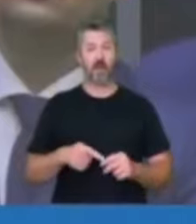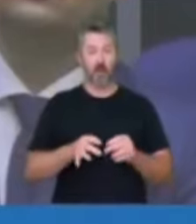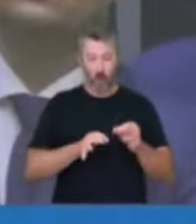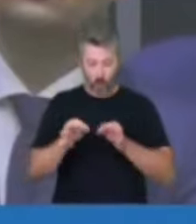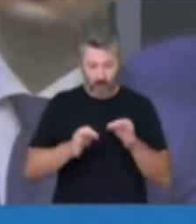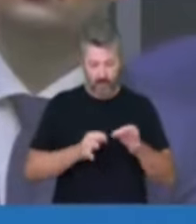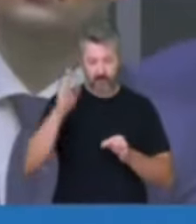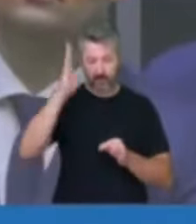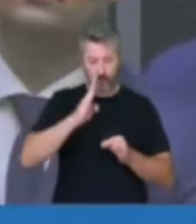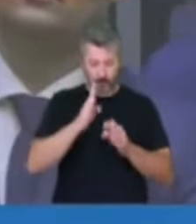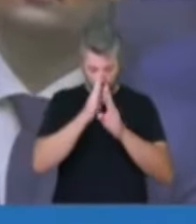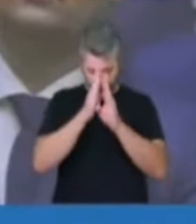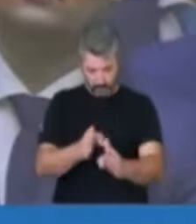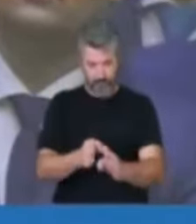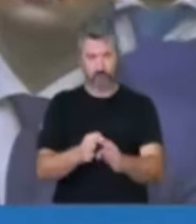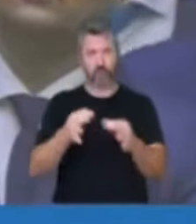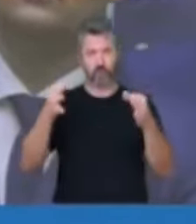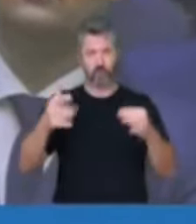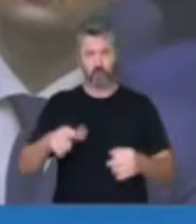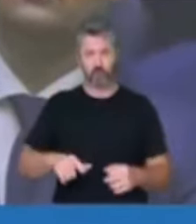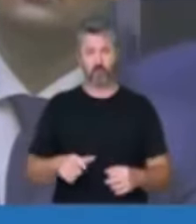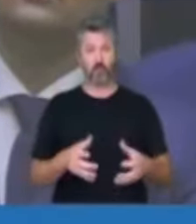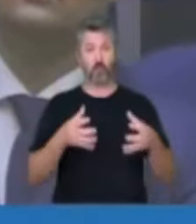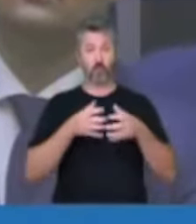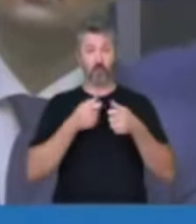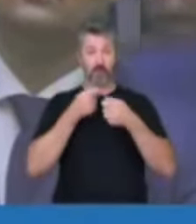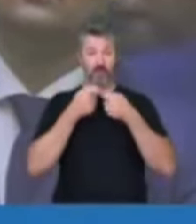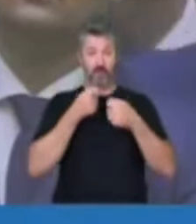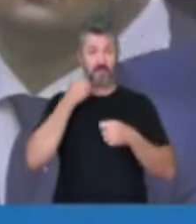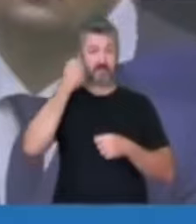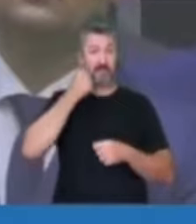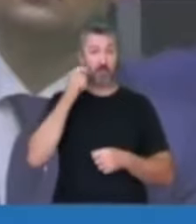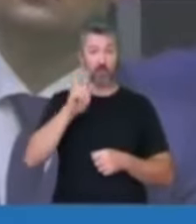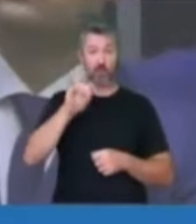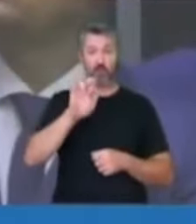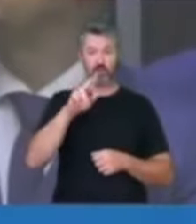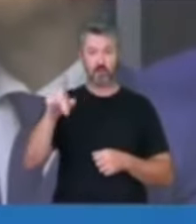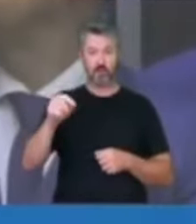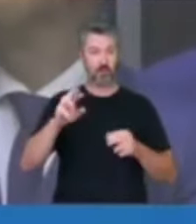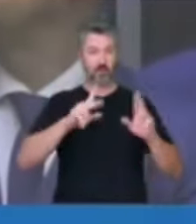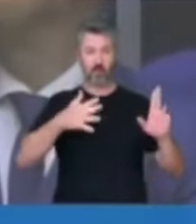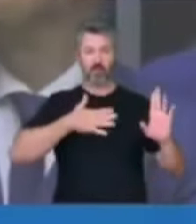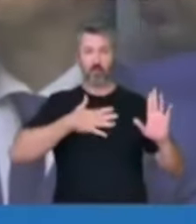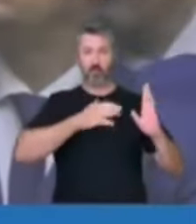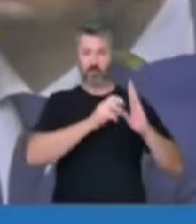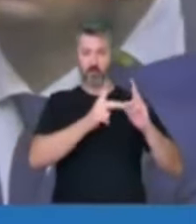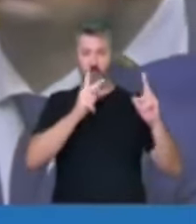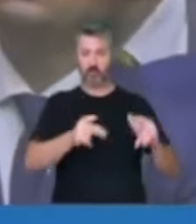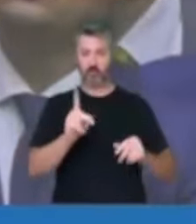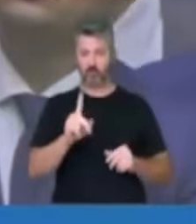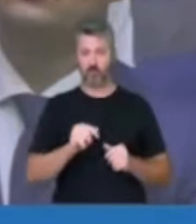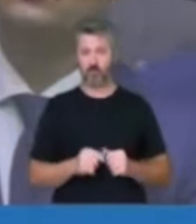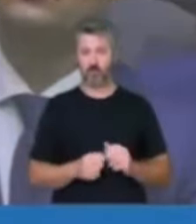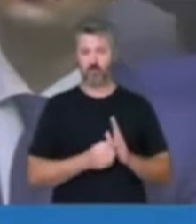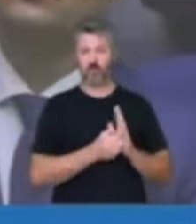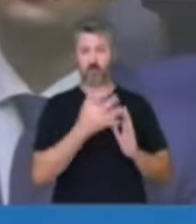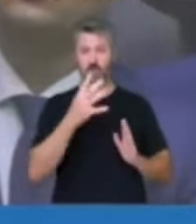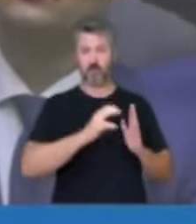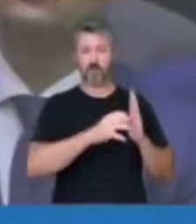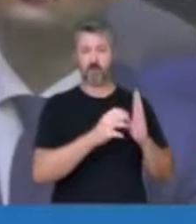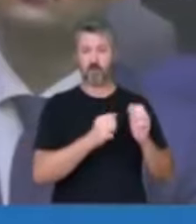trilhos novamente a coletiva aqui que foi liderada pelo Senador de Girão que sequer é do meu partido e vários outros partidos em